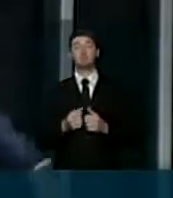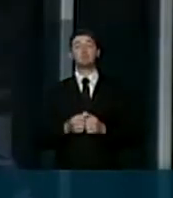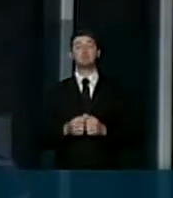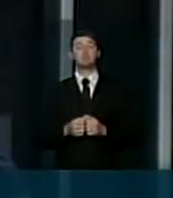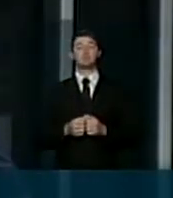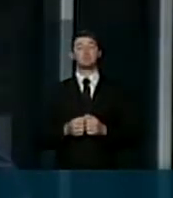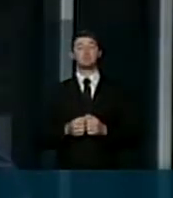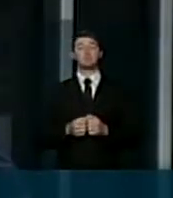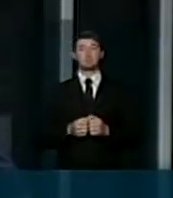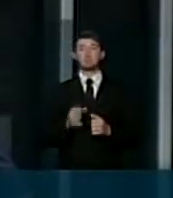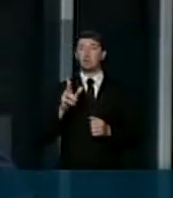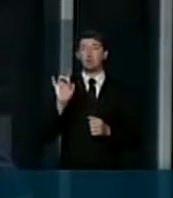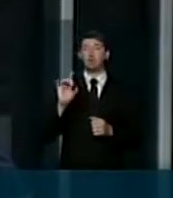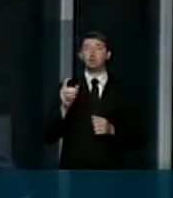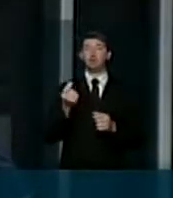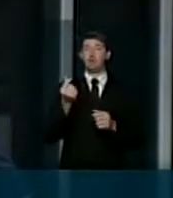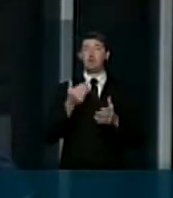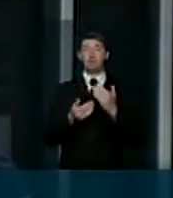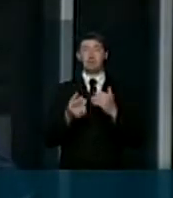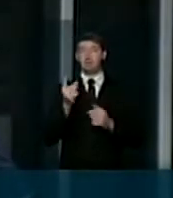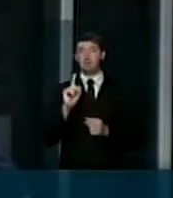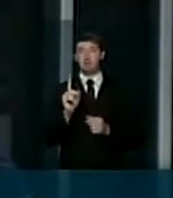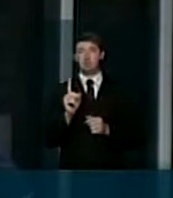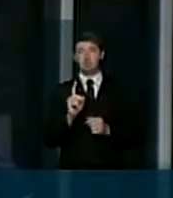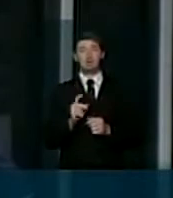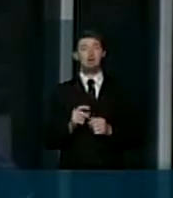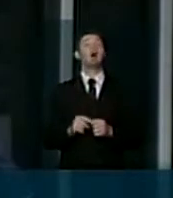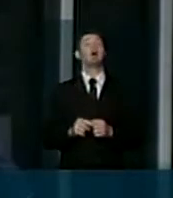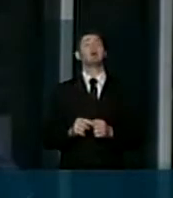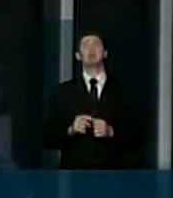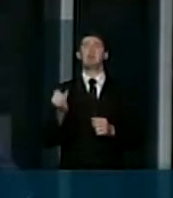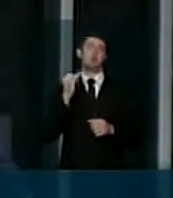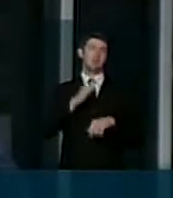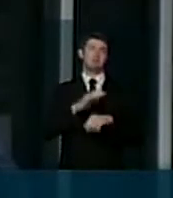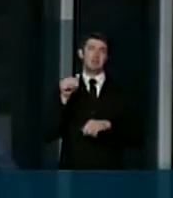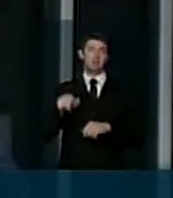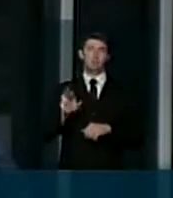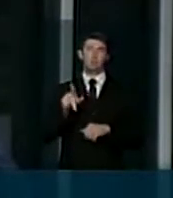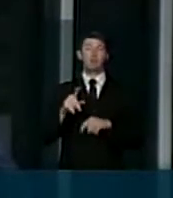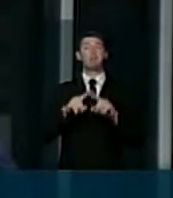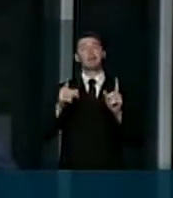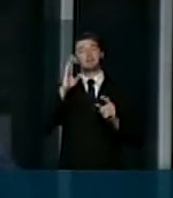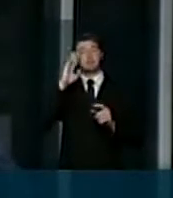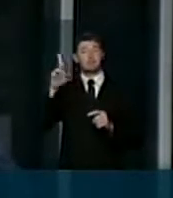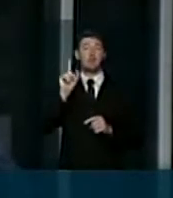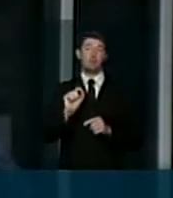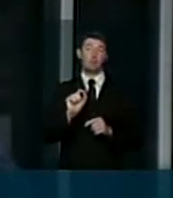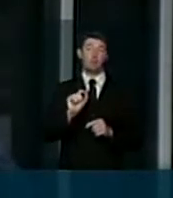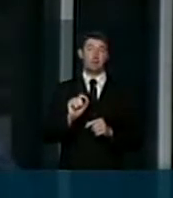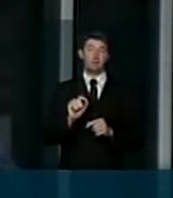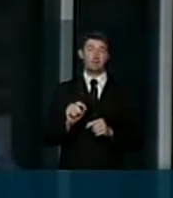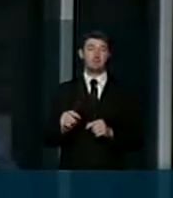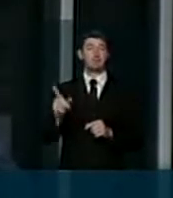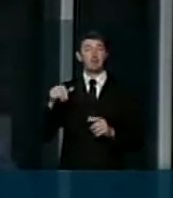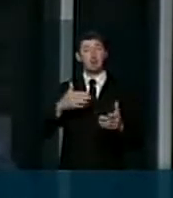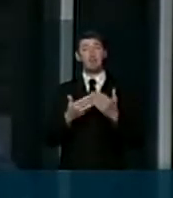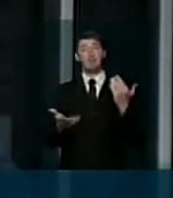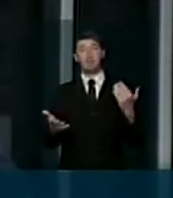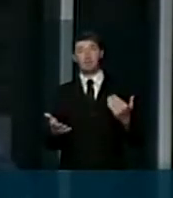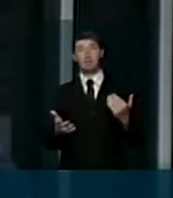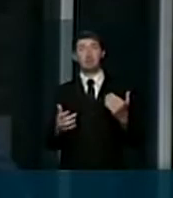receita. Isso não me parece o mais importante, mas o mais importante, sim, pode ser a